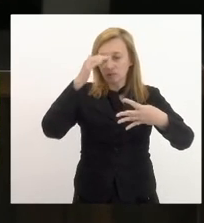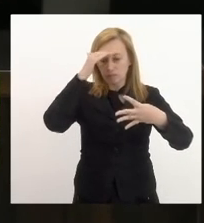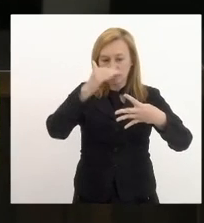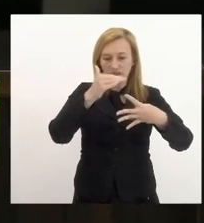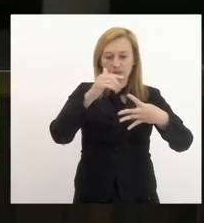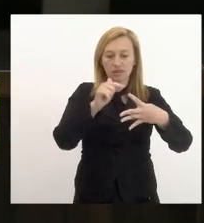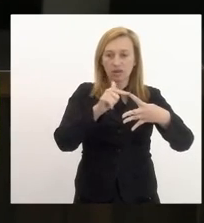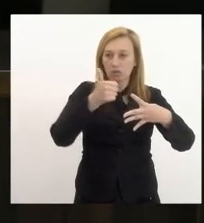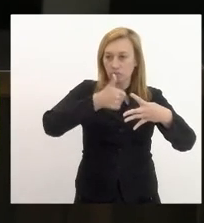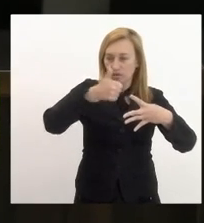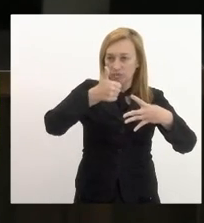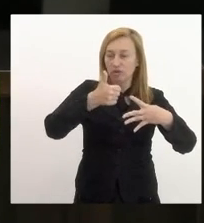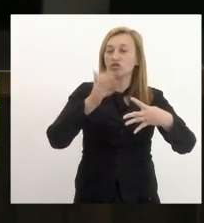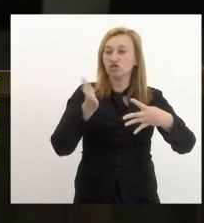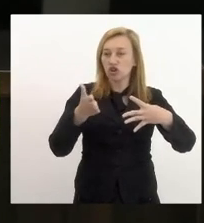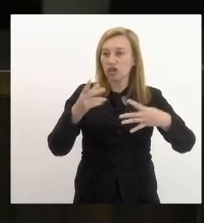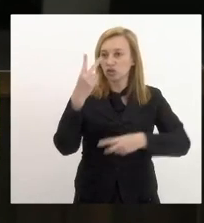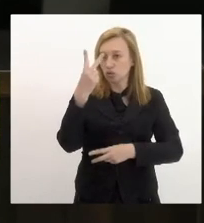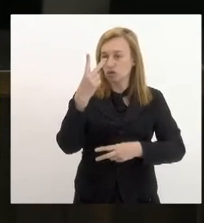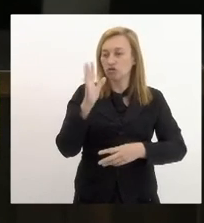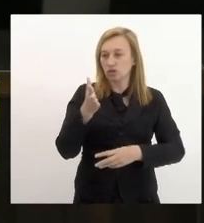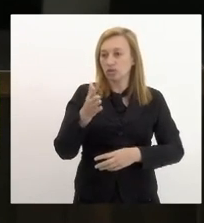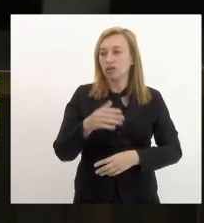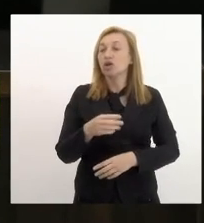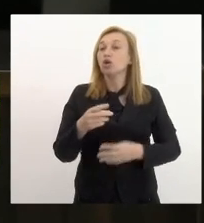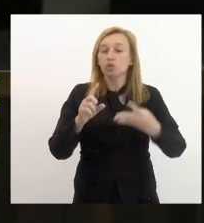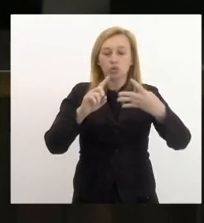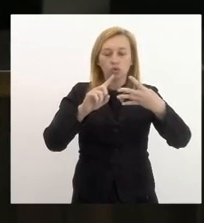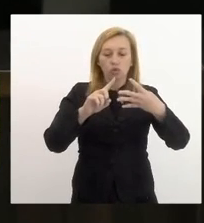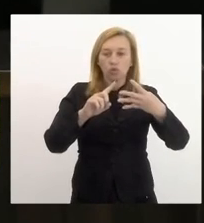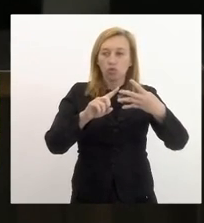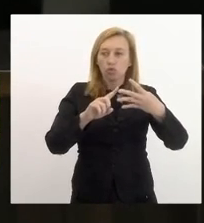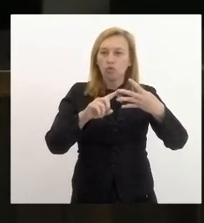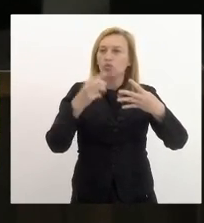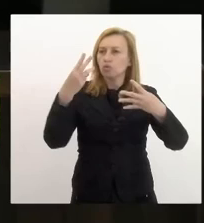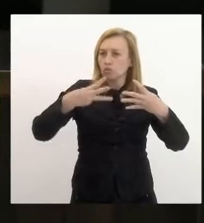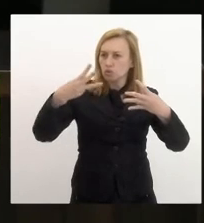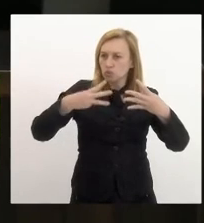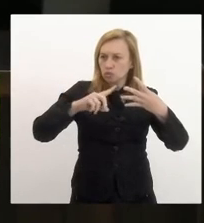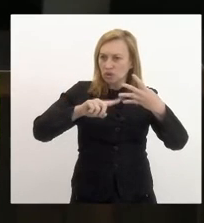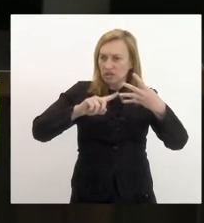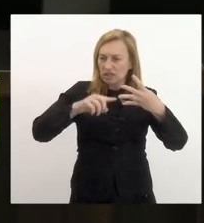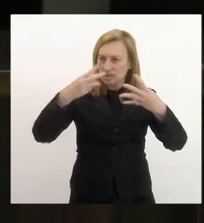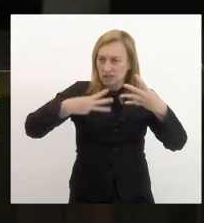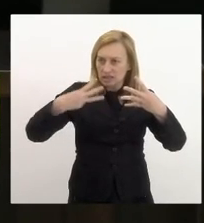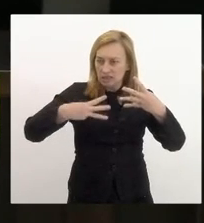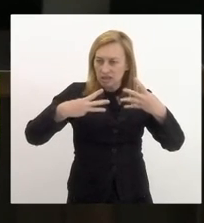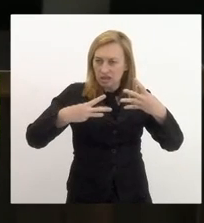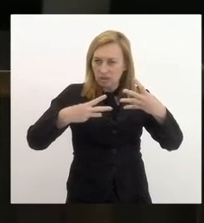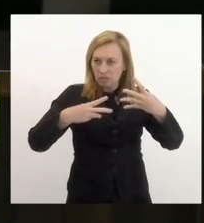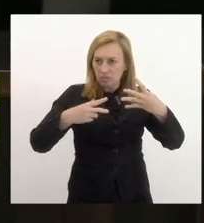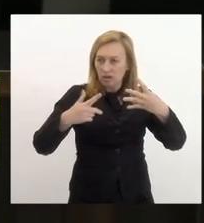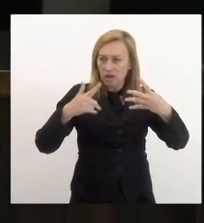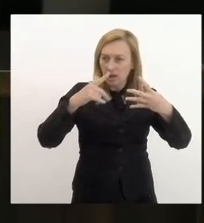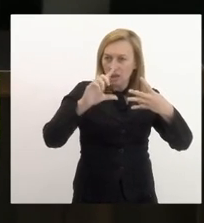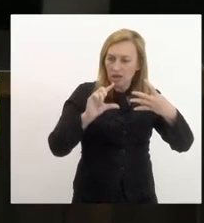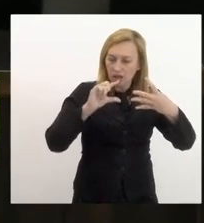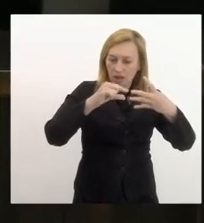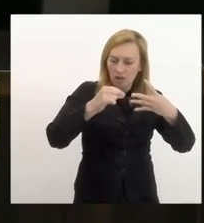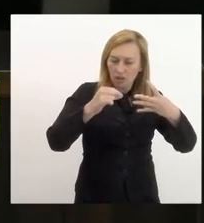eu te a cumprir dois né o terceiro o terceiro cumprimento ao inciso segundo